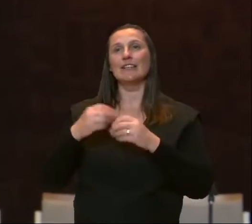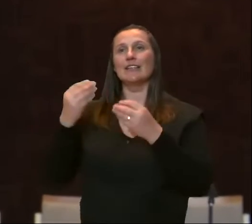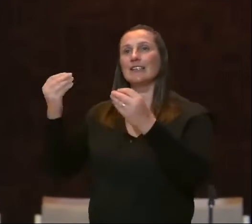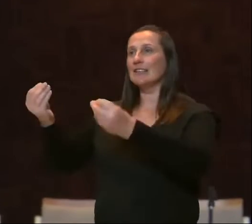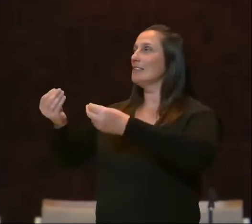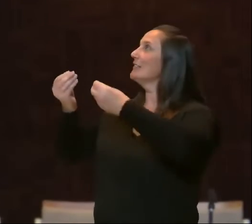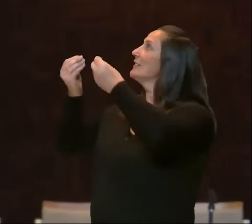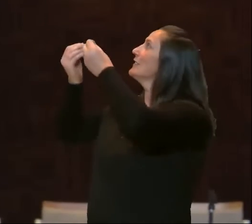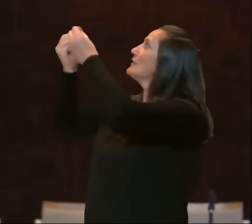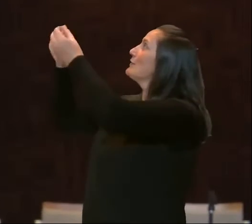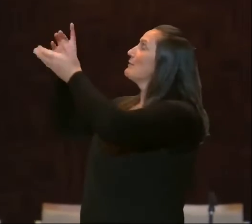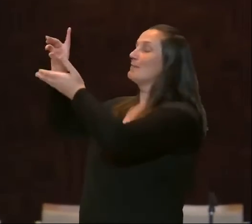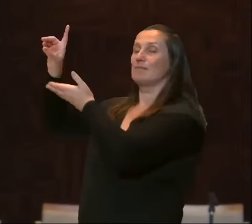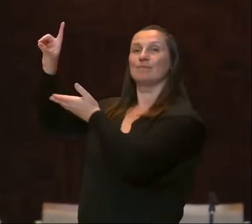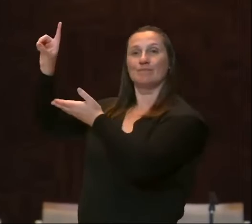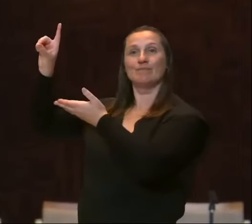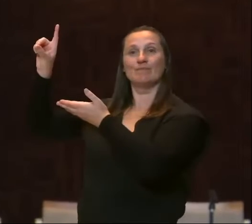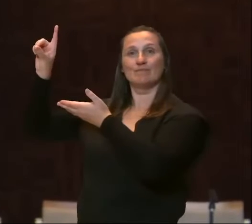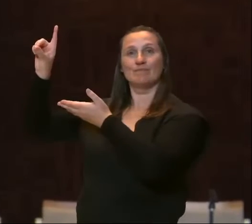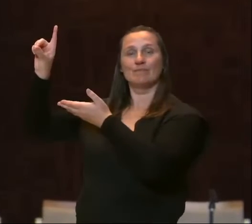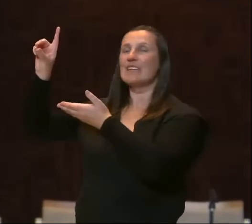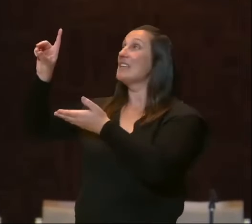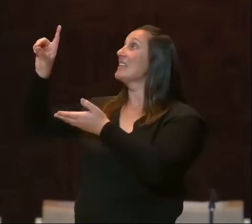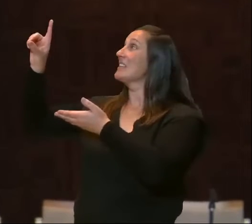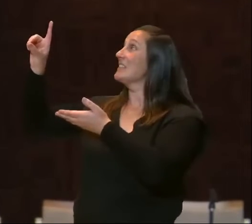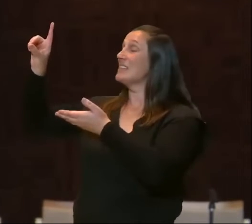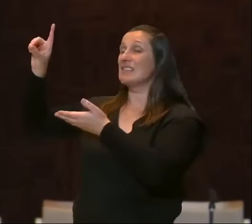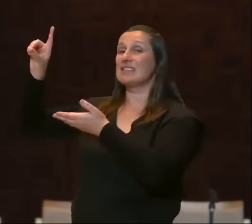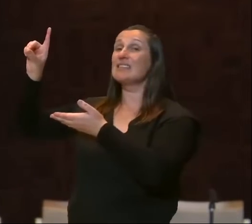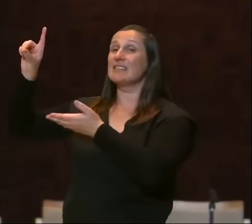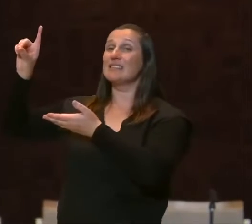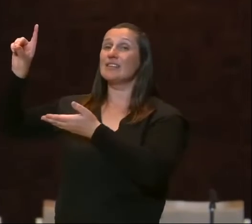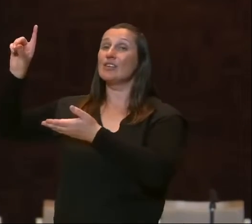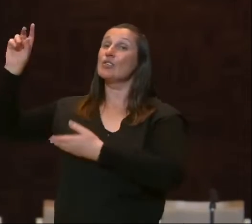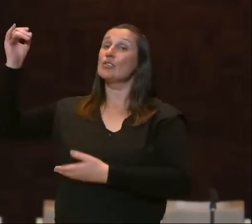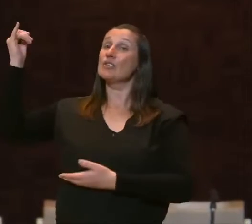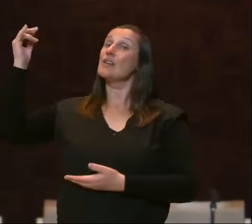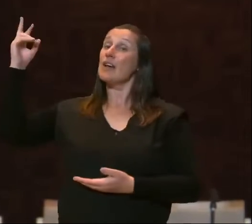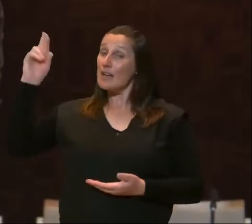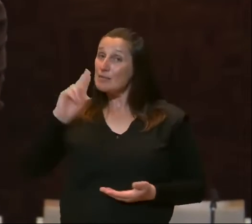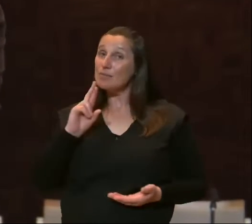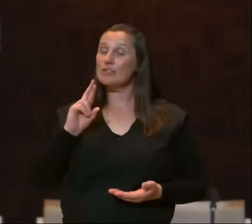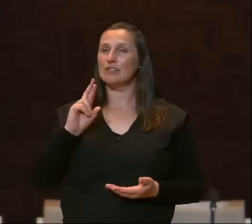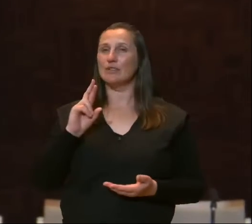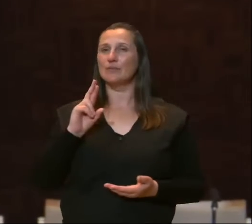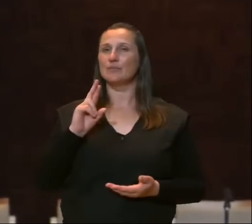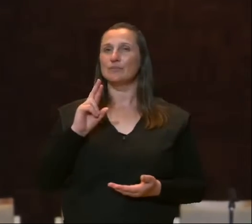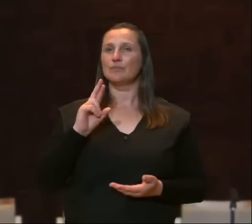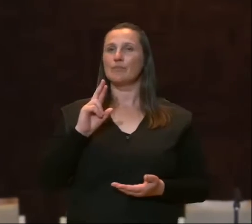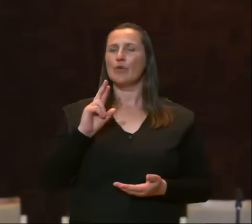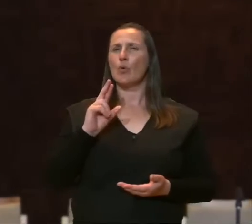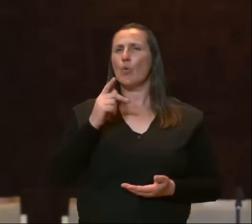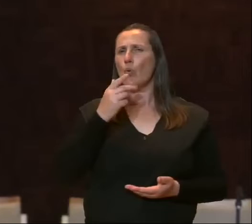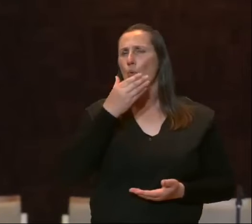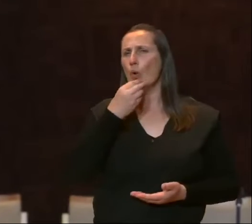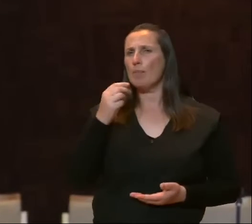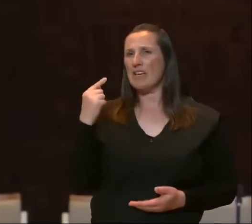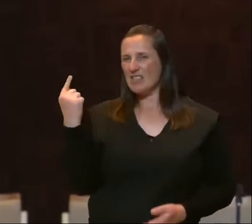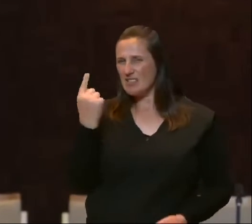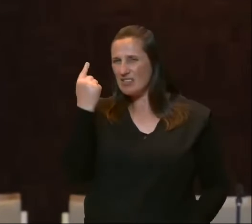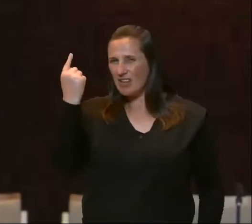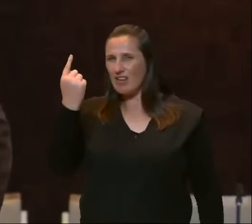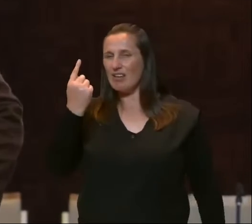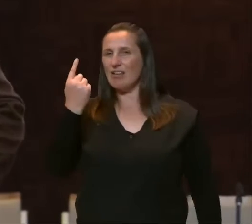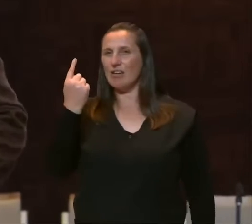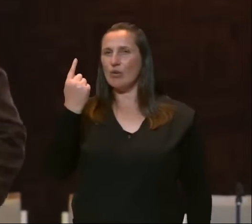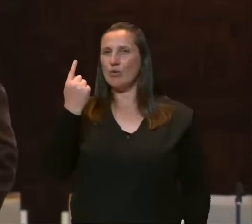fora. Deus confirmou, não só foi só para Noé, quando Gideão está com os 300, pô, que batalha doida